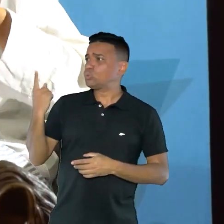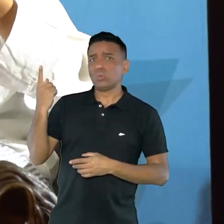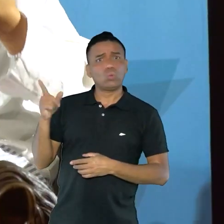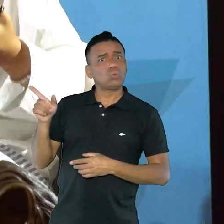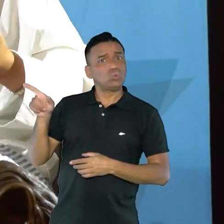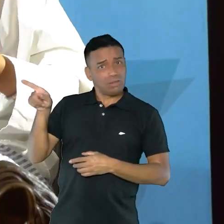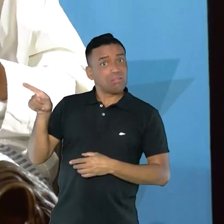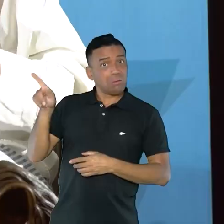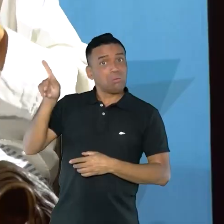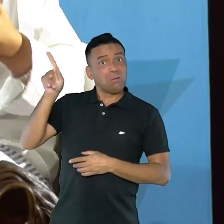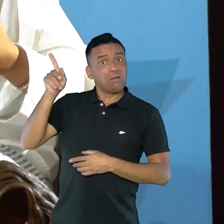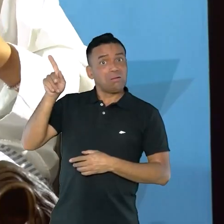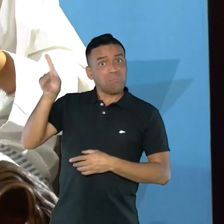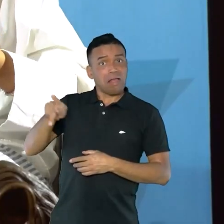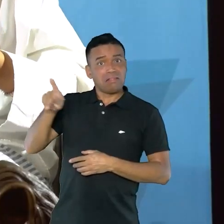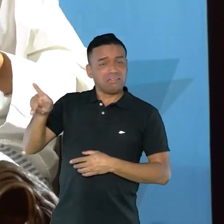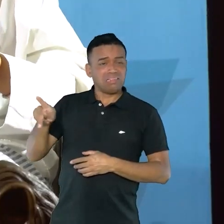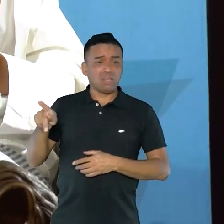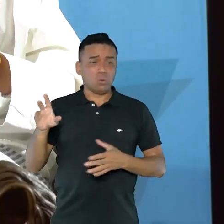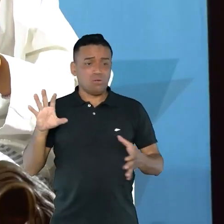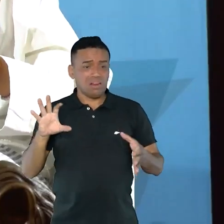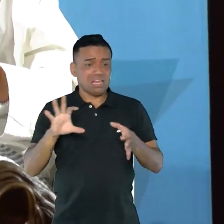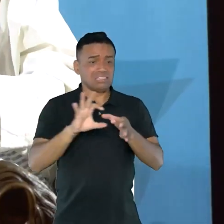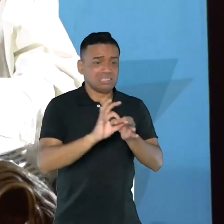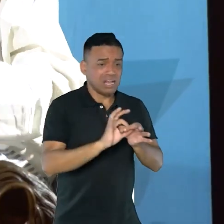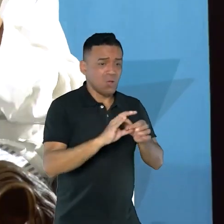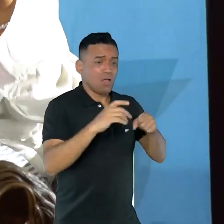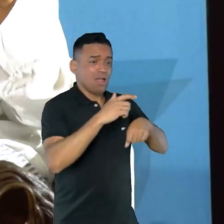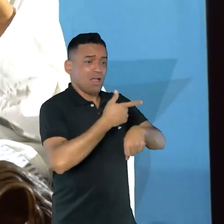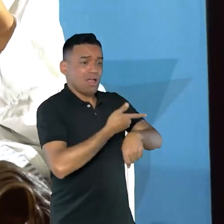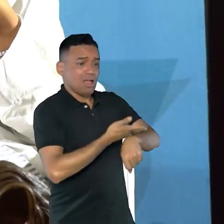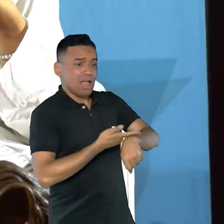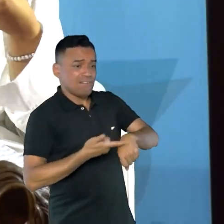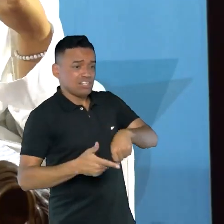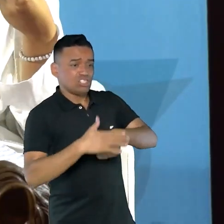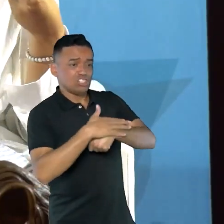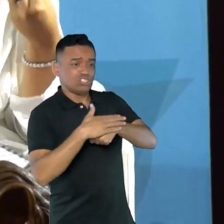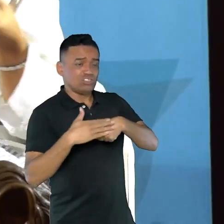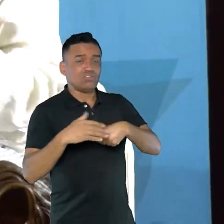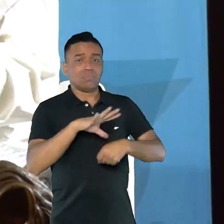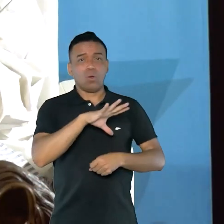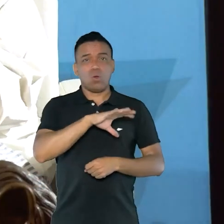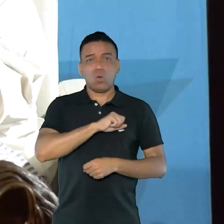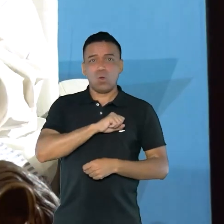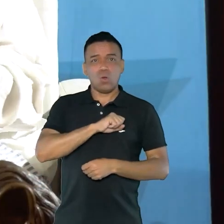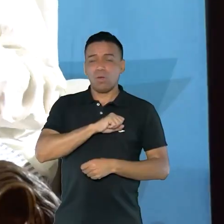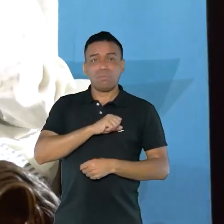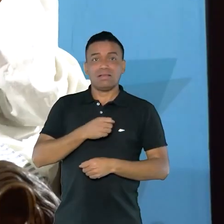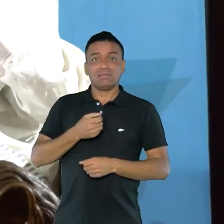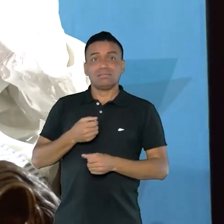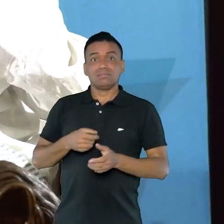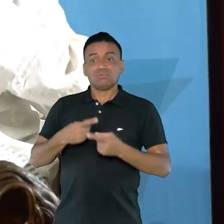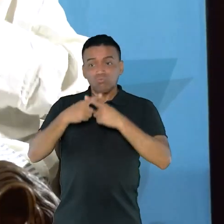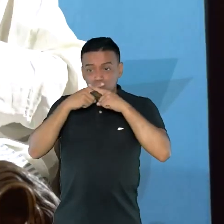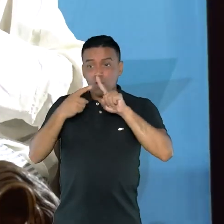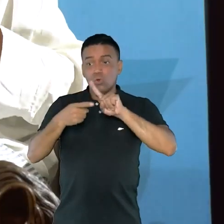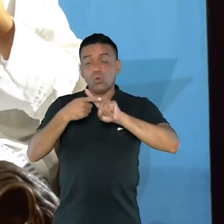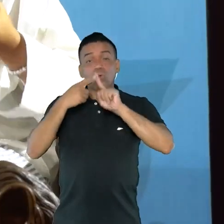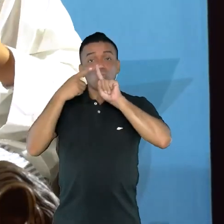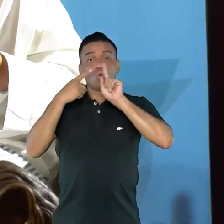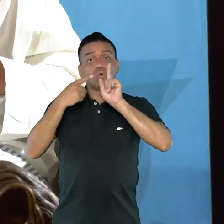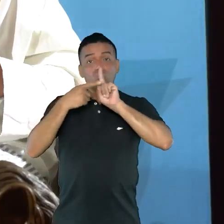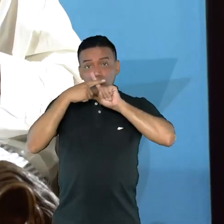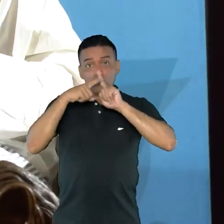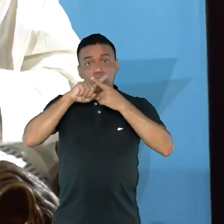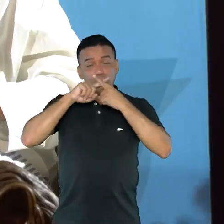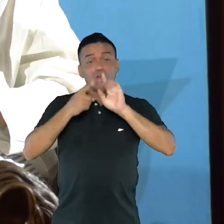querer ter um vínculo afetivo, amoroso, sem ter de antemão uma promessa de eternidade, né? Então, para mim,